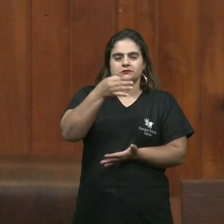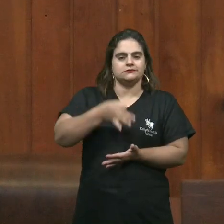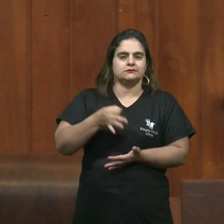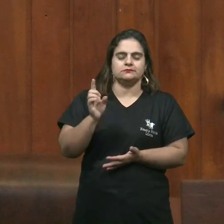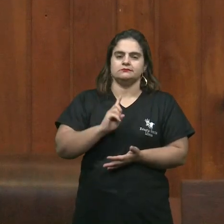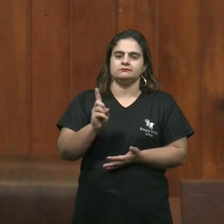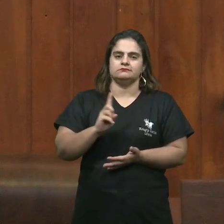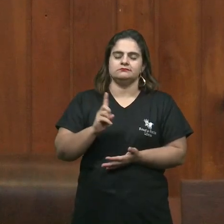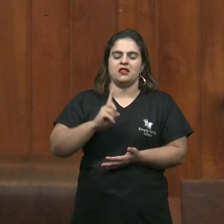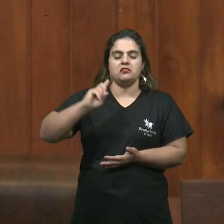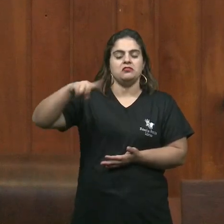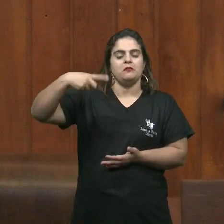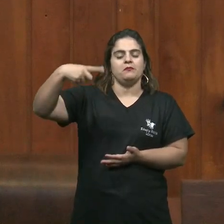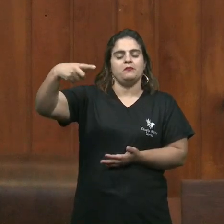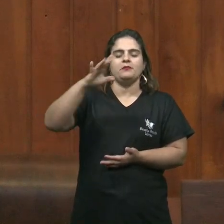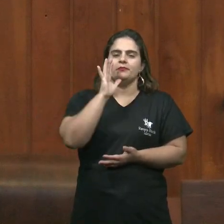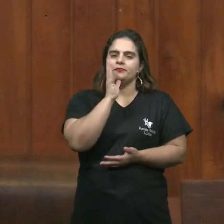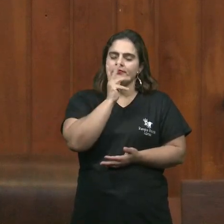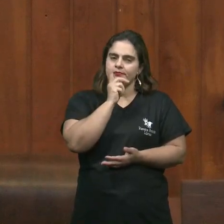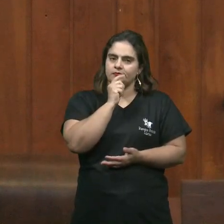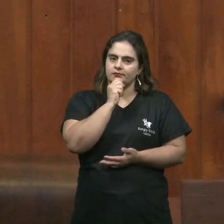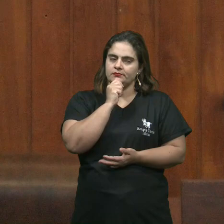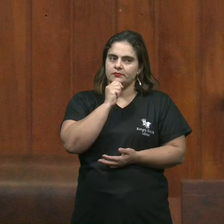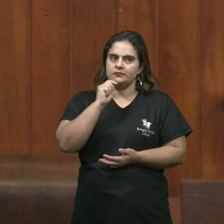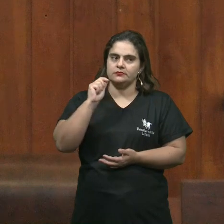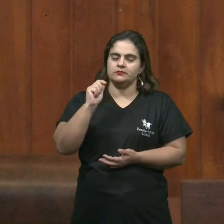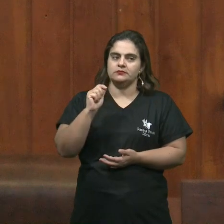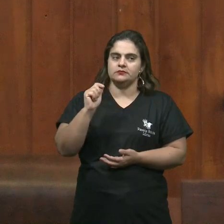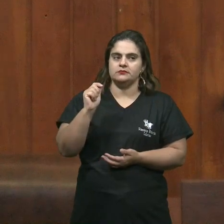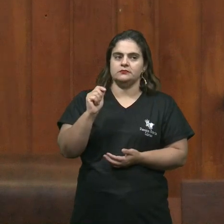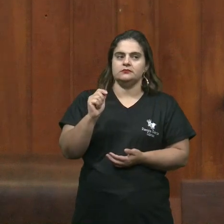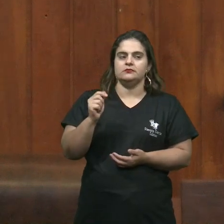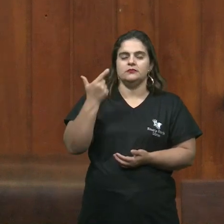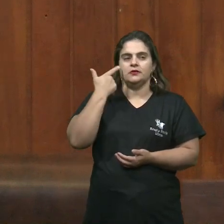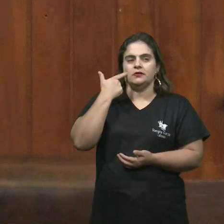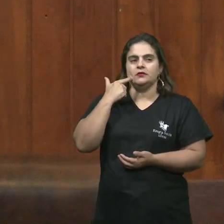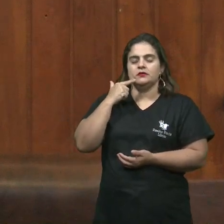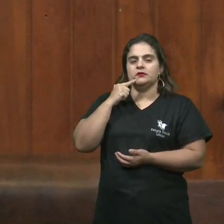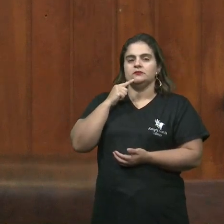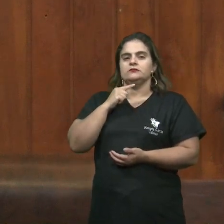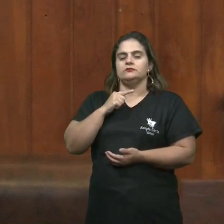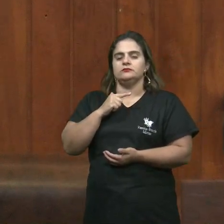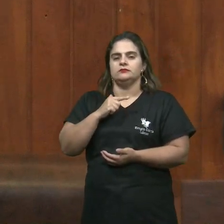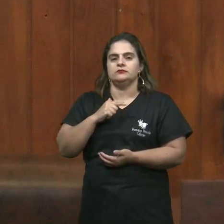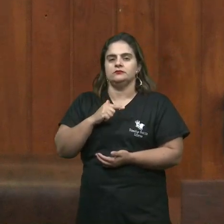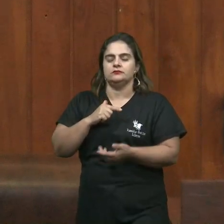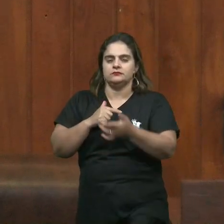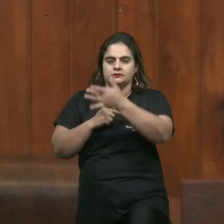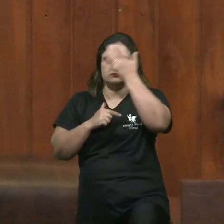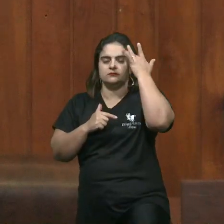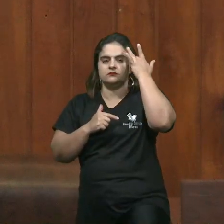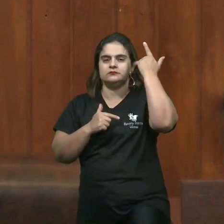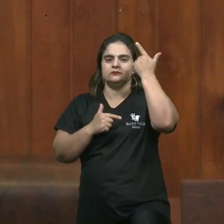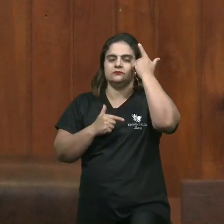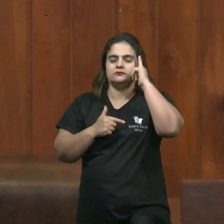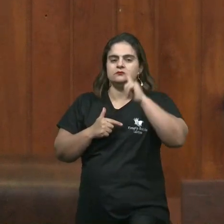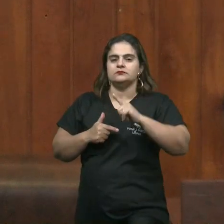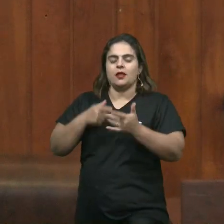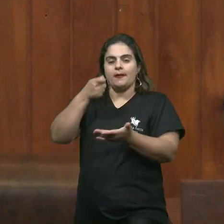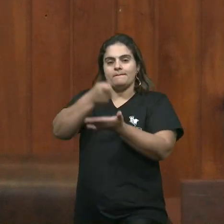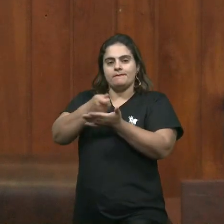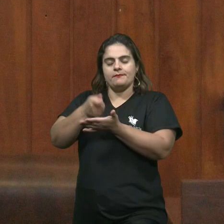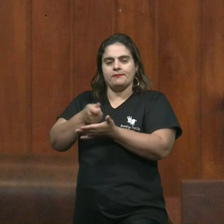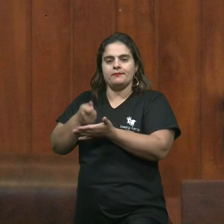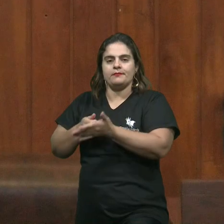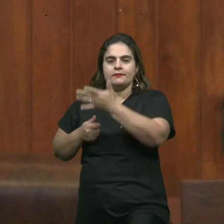Graças a Deus, a gente conseguiu gerar aqui algumas economias e devolvemos o do décimo carimbado para pagar o Vale Saúde dos aposentados e para